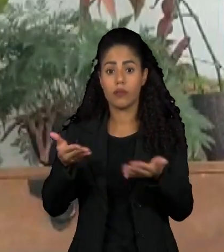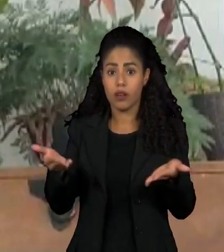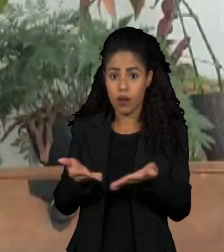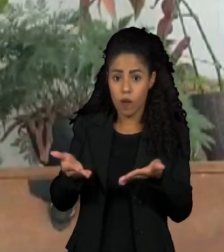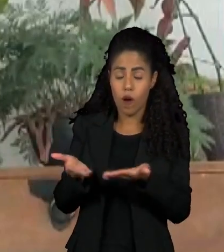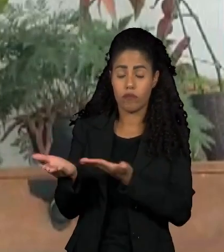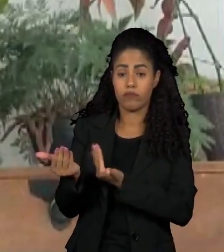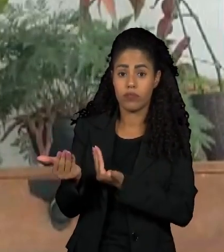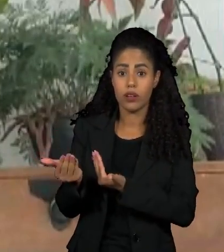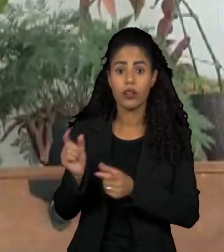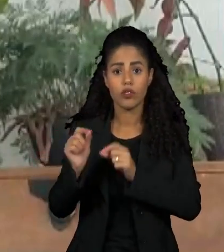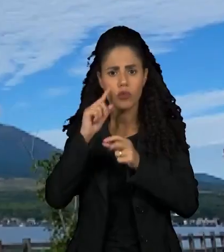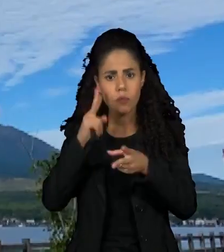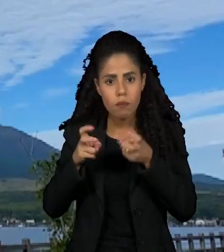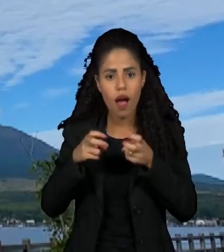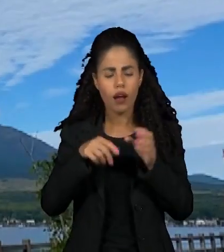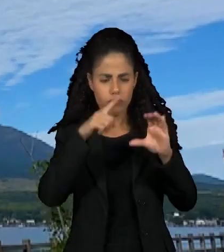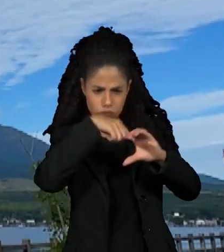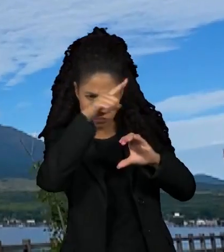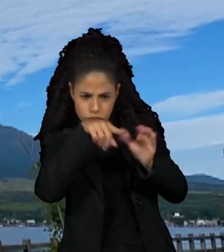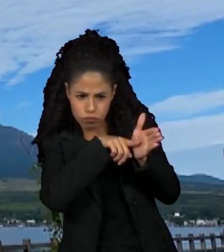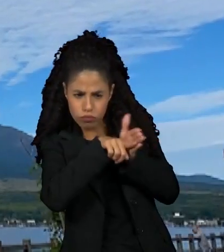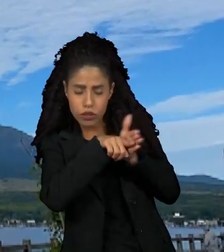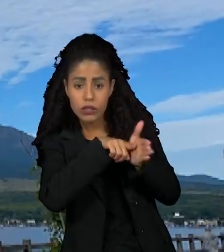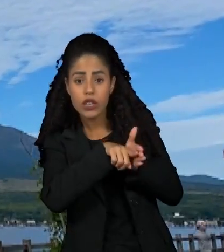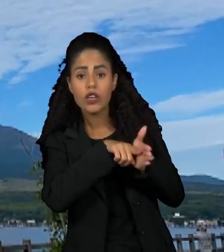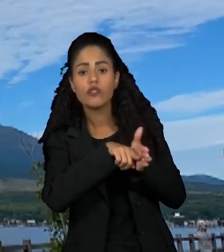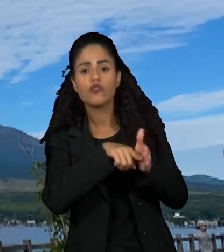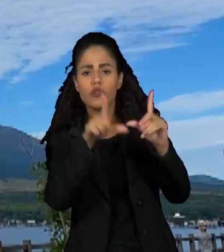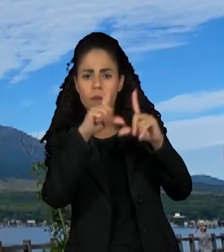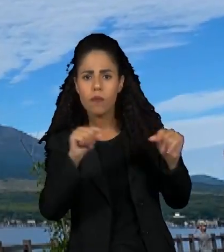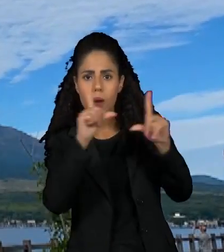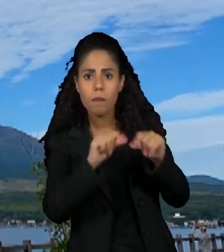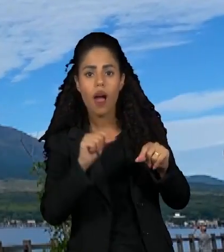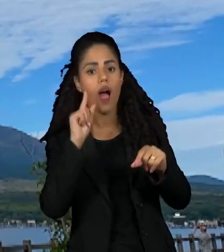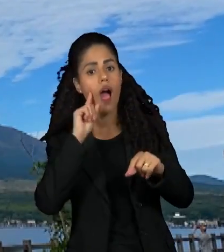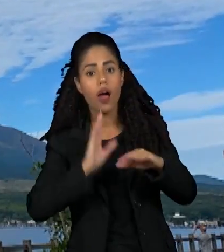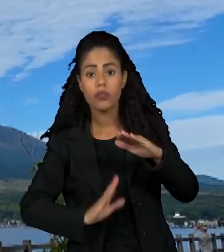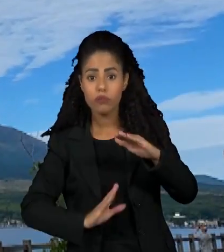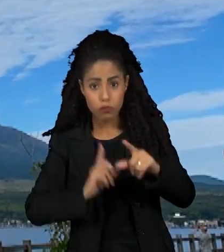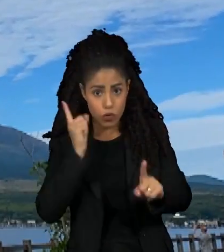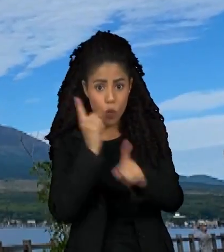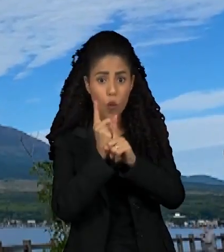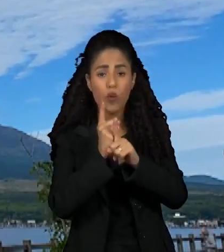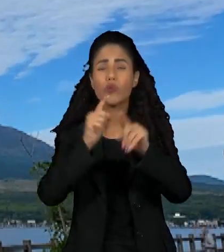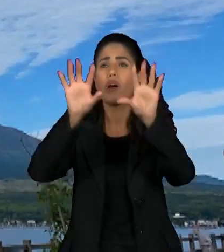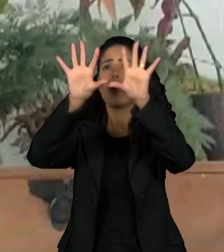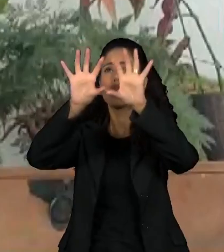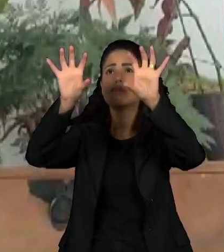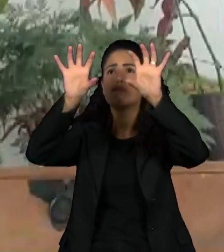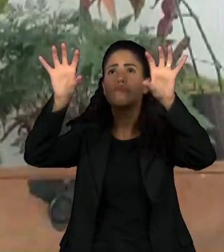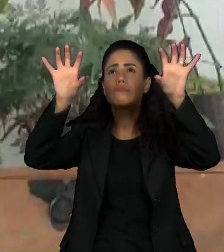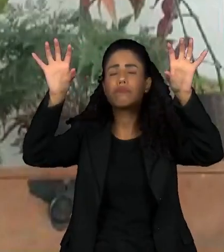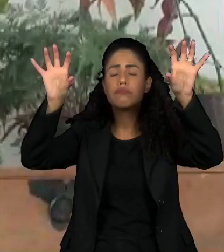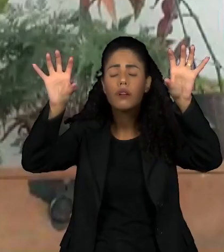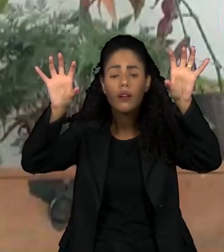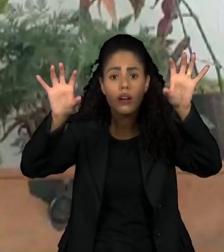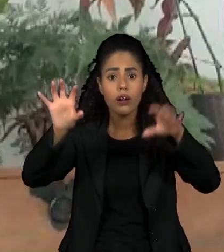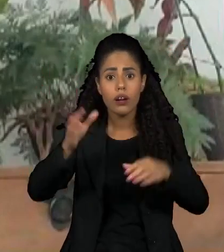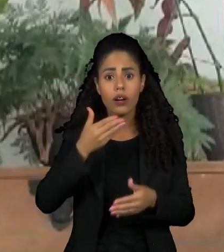recentemente, cientistas japoneses encontraram microplástico até nas nuvens, formando chuvas